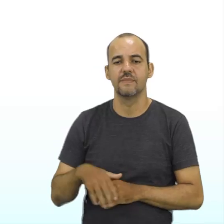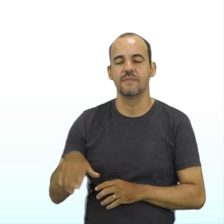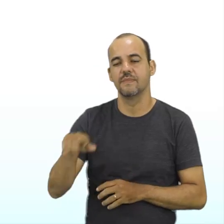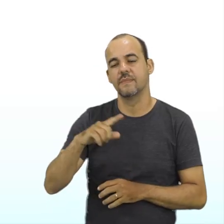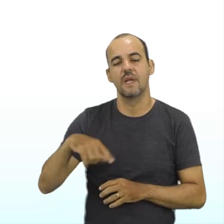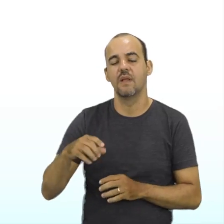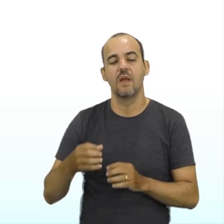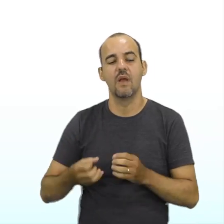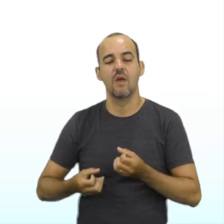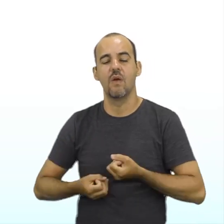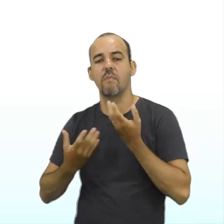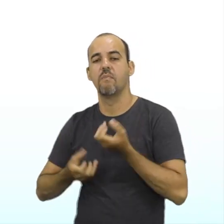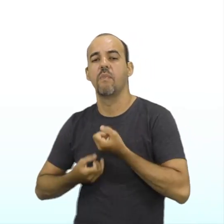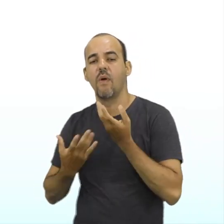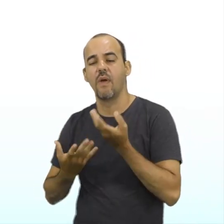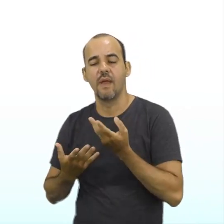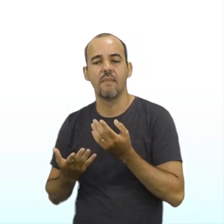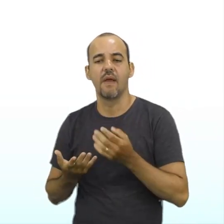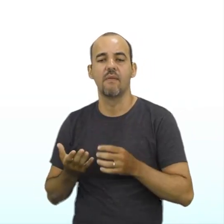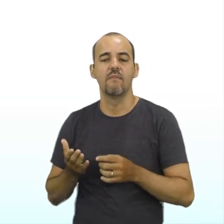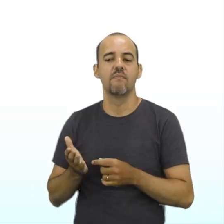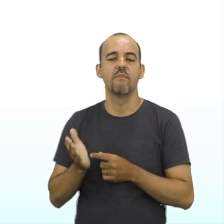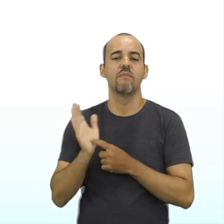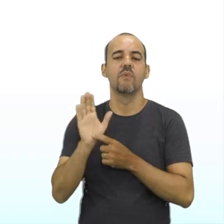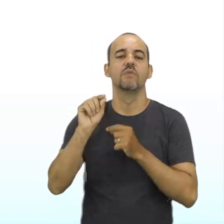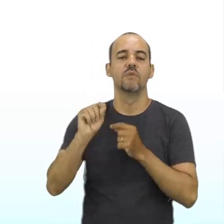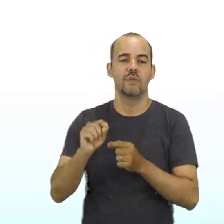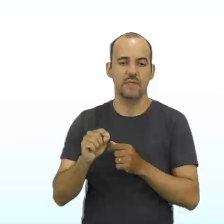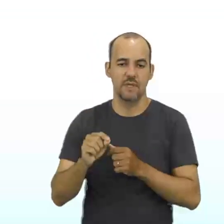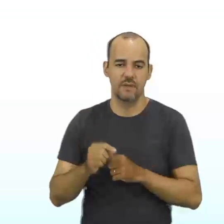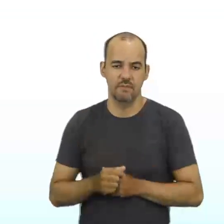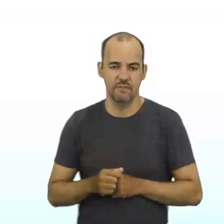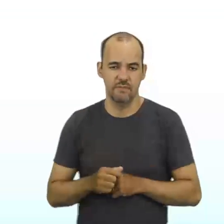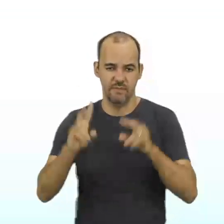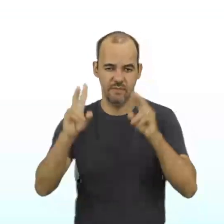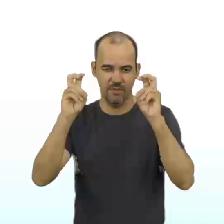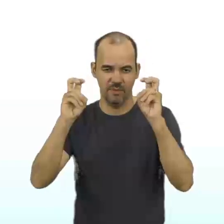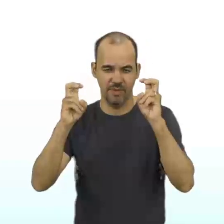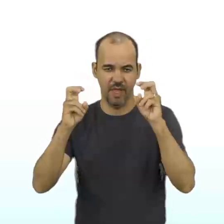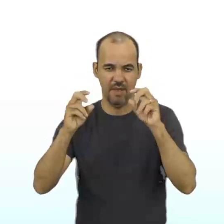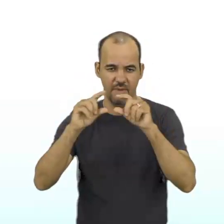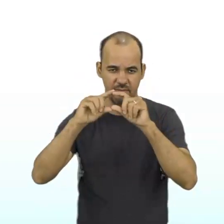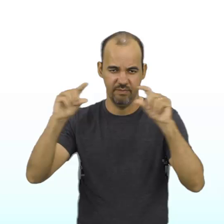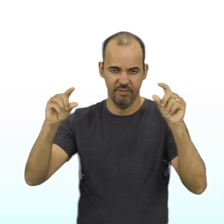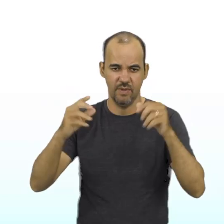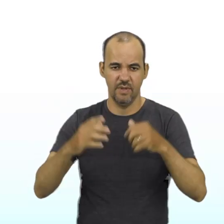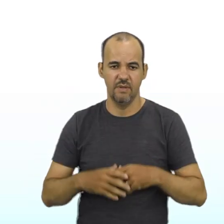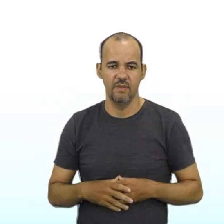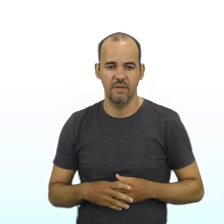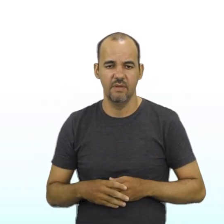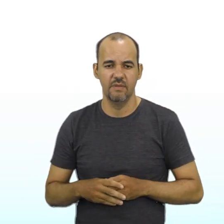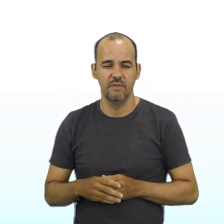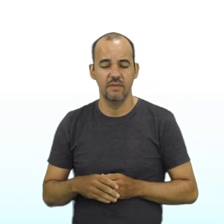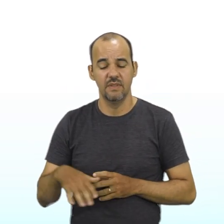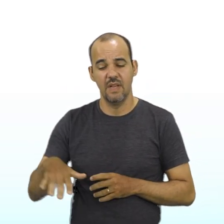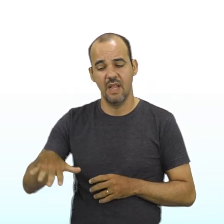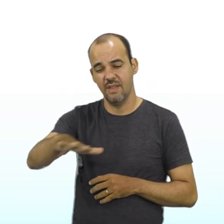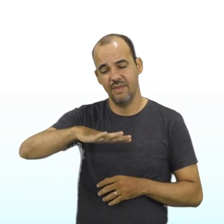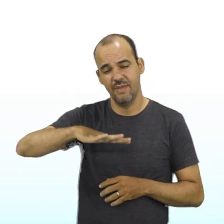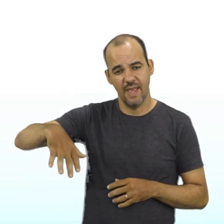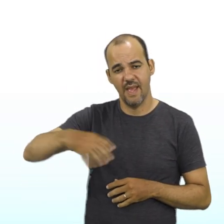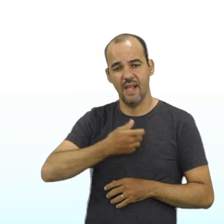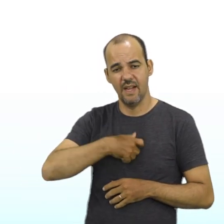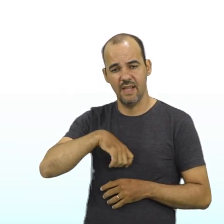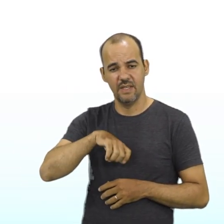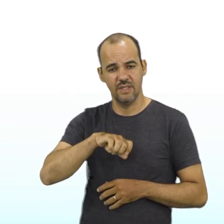o que é que esse poema vai enaltecer? O nome dele é Caramelos en sus suelos. Las tierras de Espanha tu vista